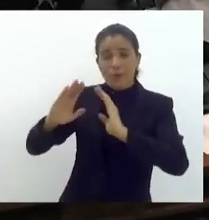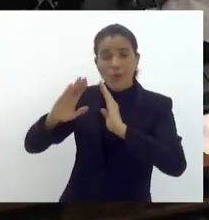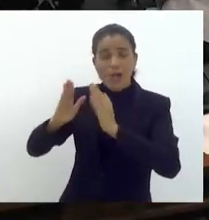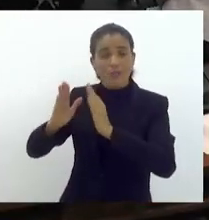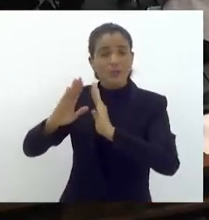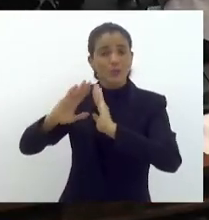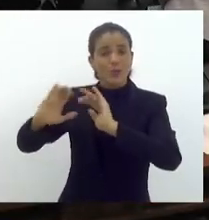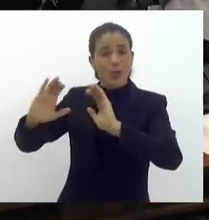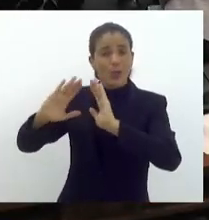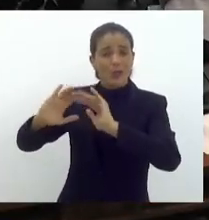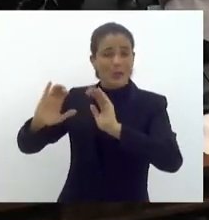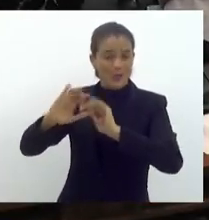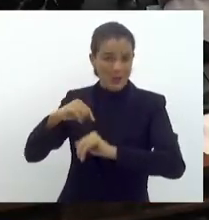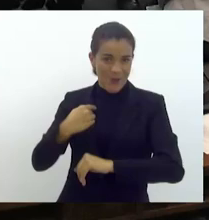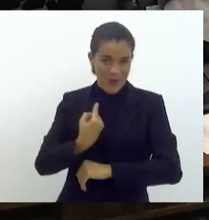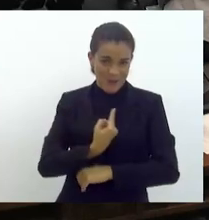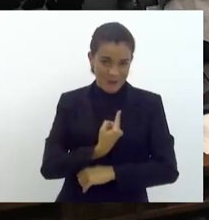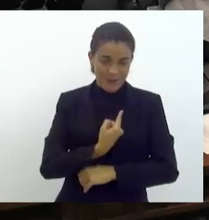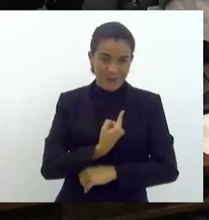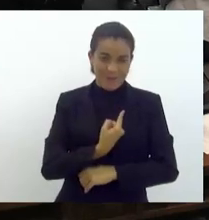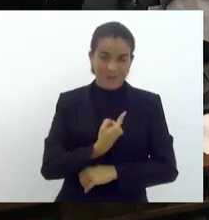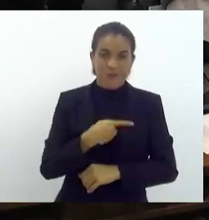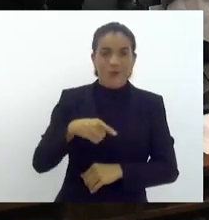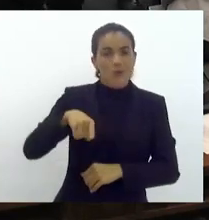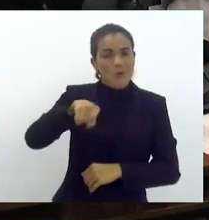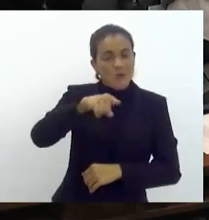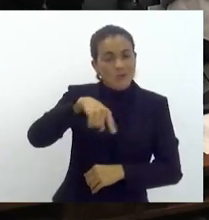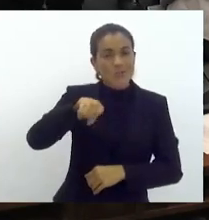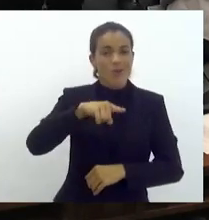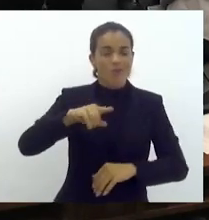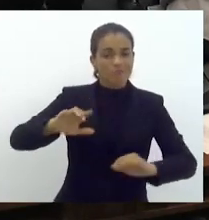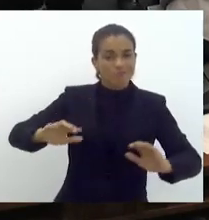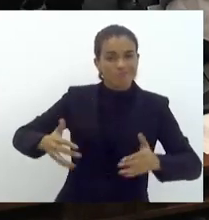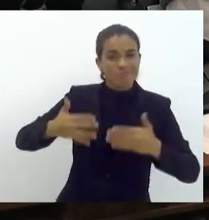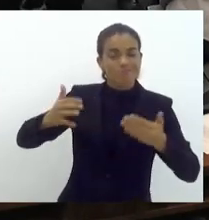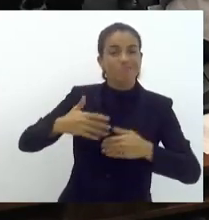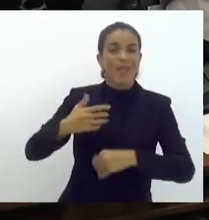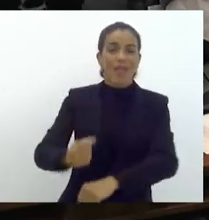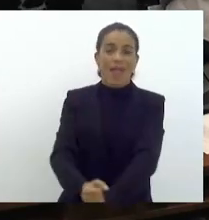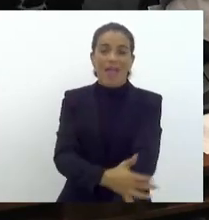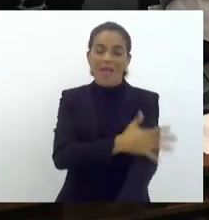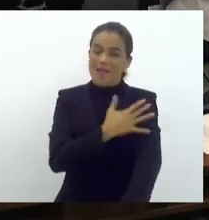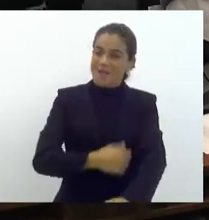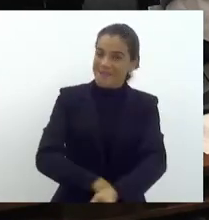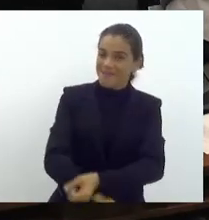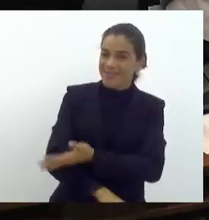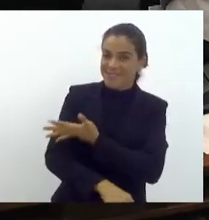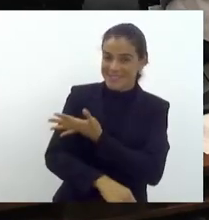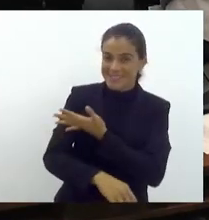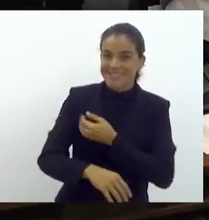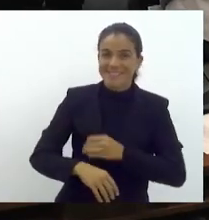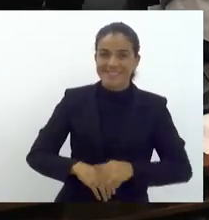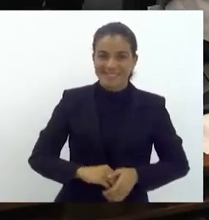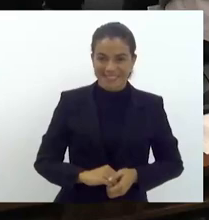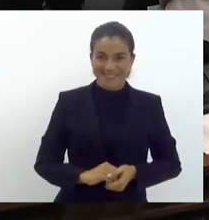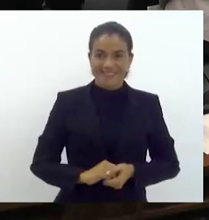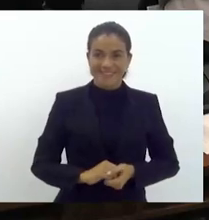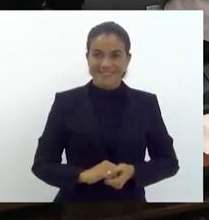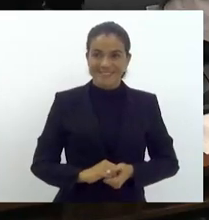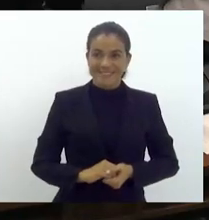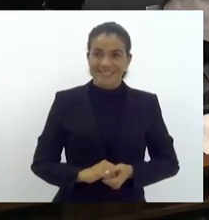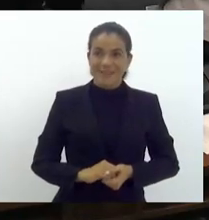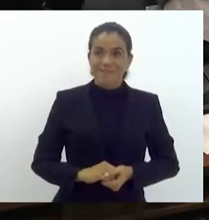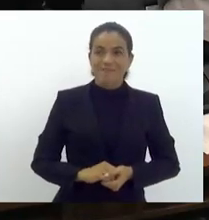fez questão de nos causar forte e emoção e